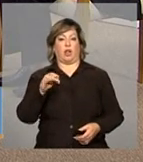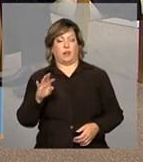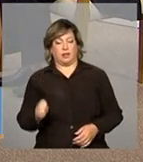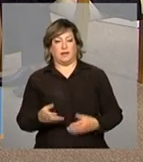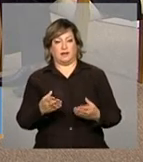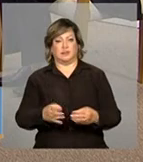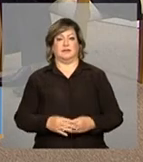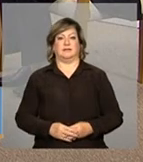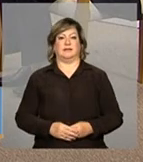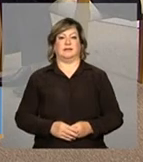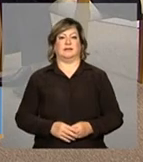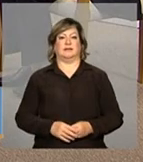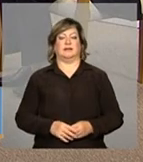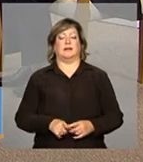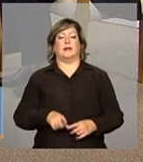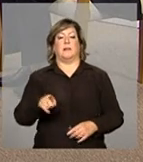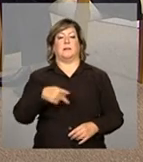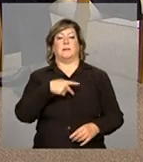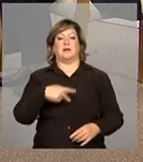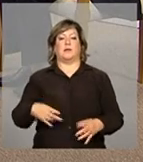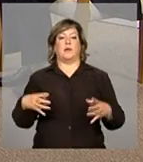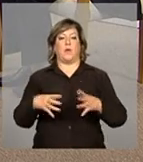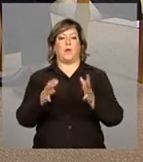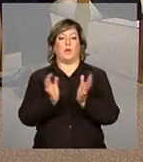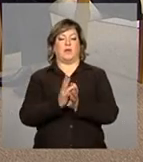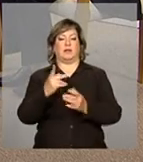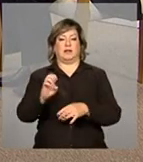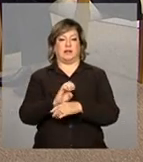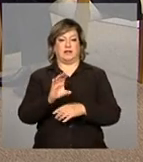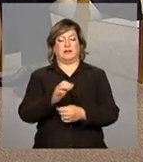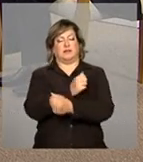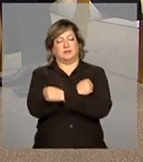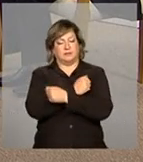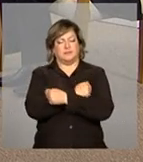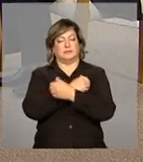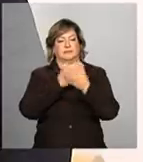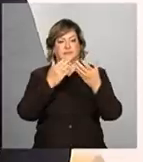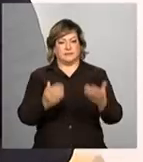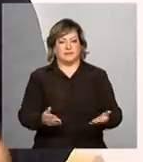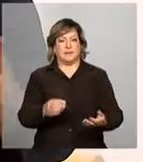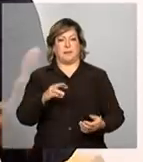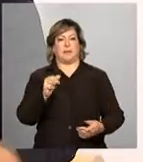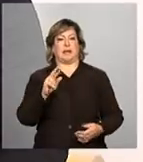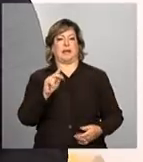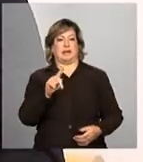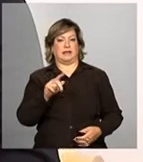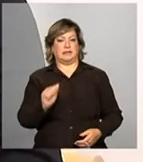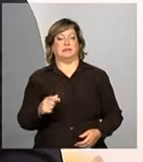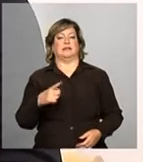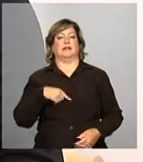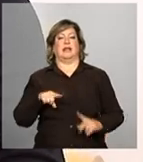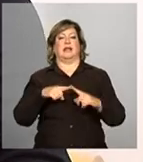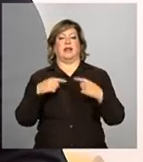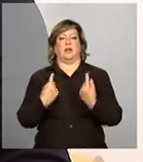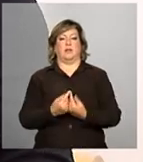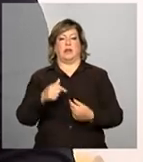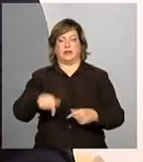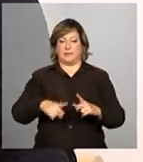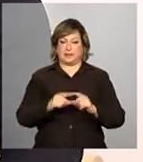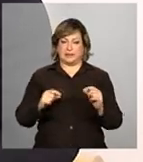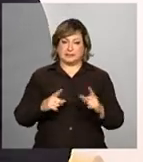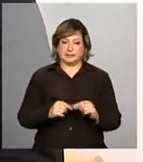é presidente do colegiado lá né do Estado nossa querida Marisa que também tá nhoque com a gente em